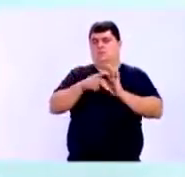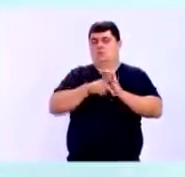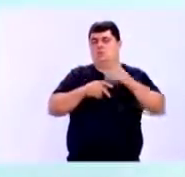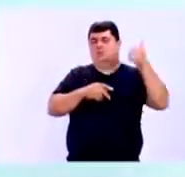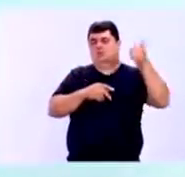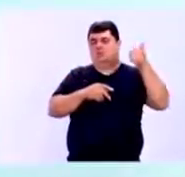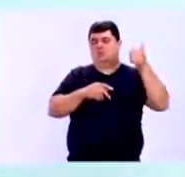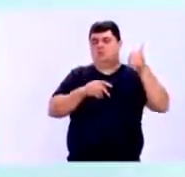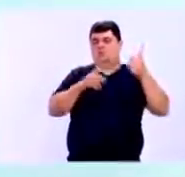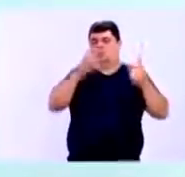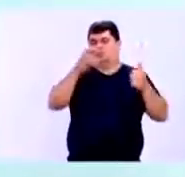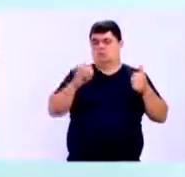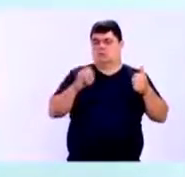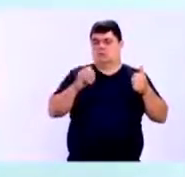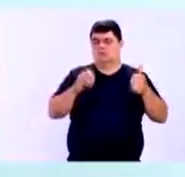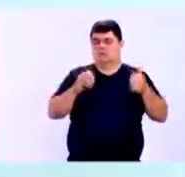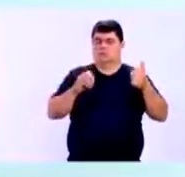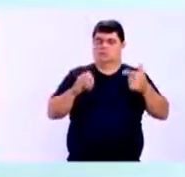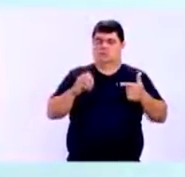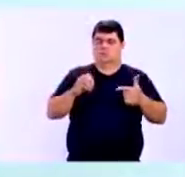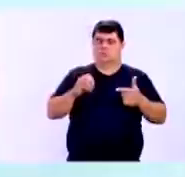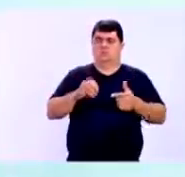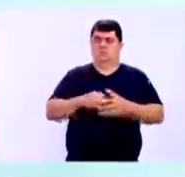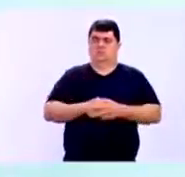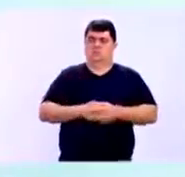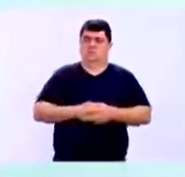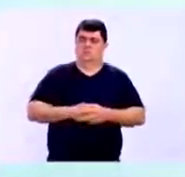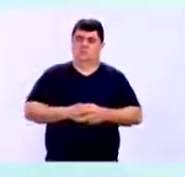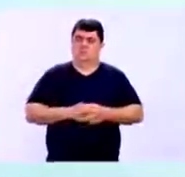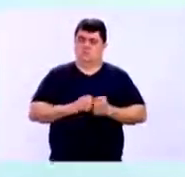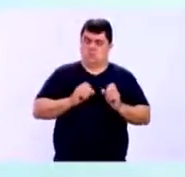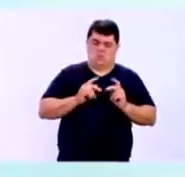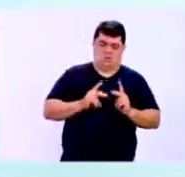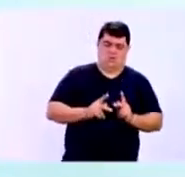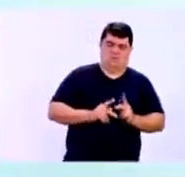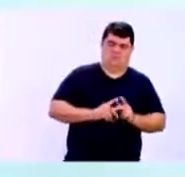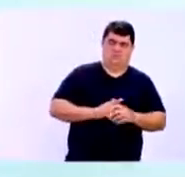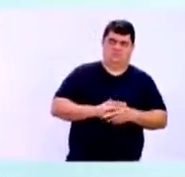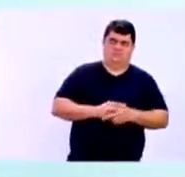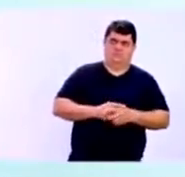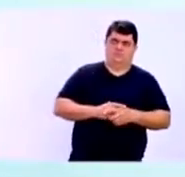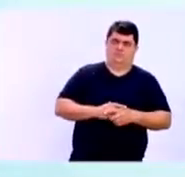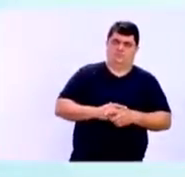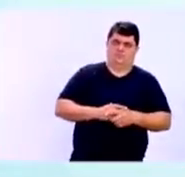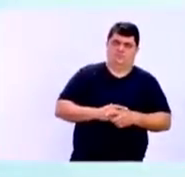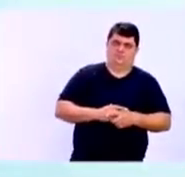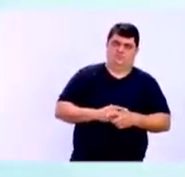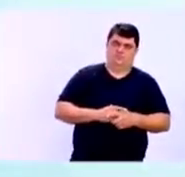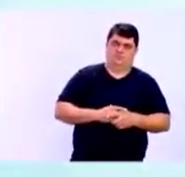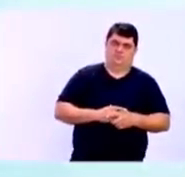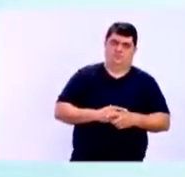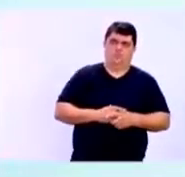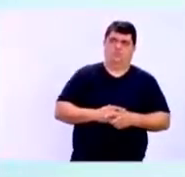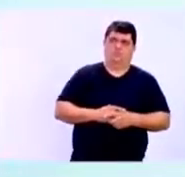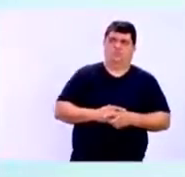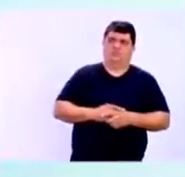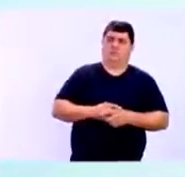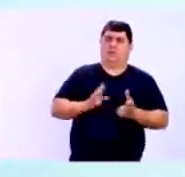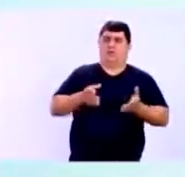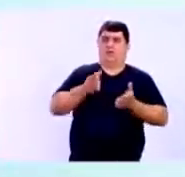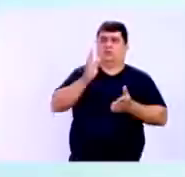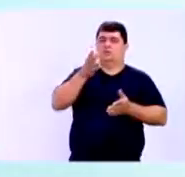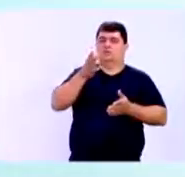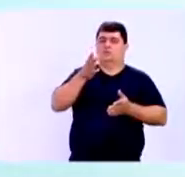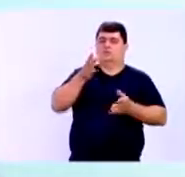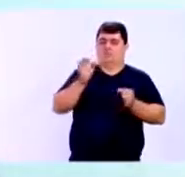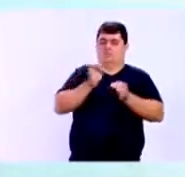primeiro. E o de 50 vai ser referente ao segundo. Tranquilo, tranquilo. Agora, você já está